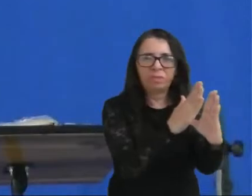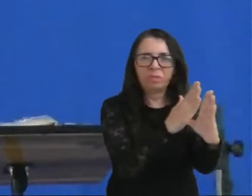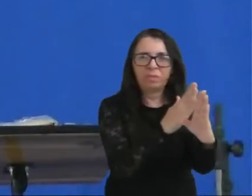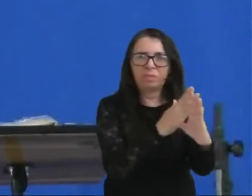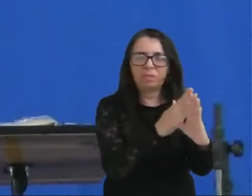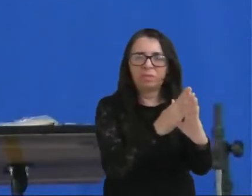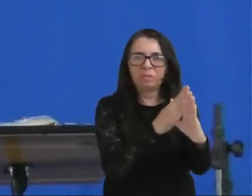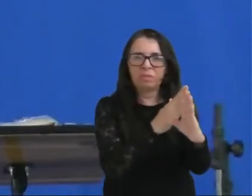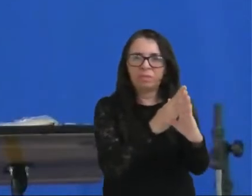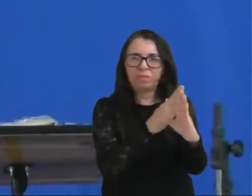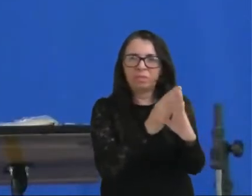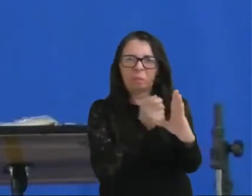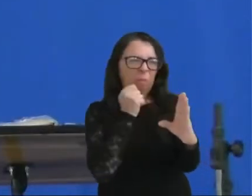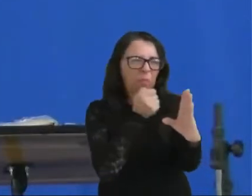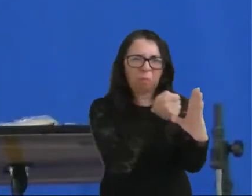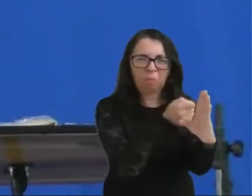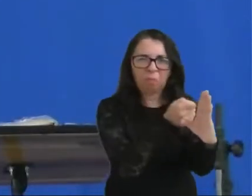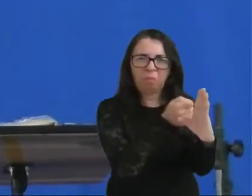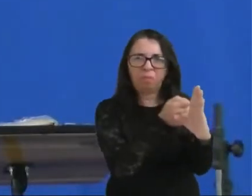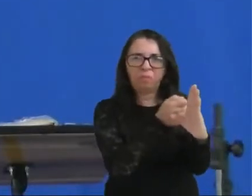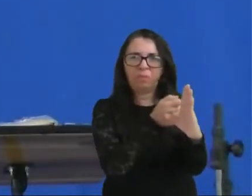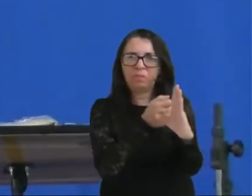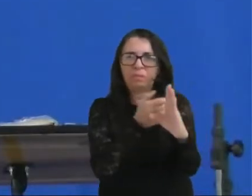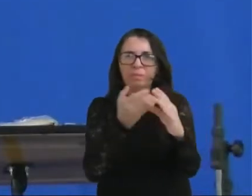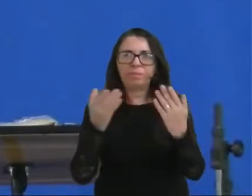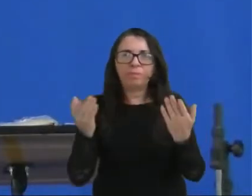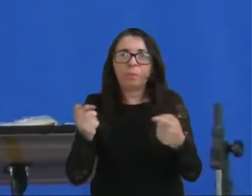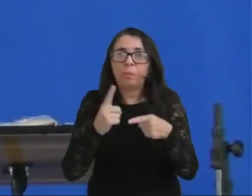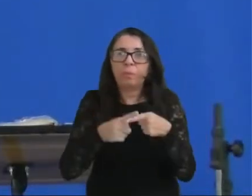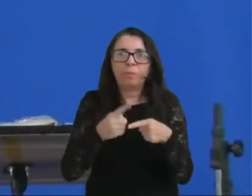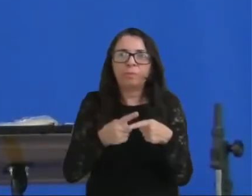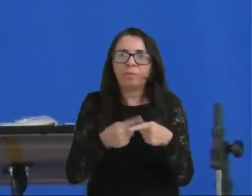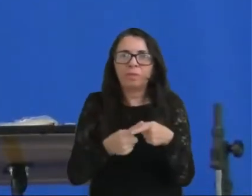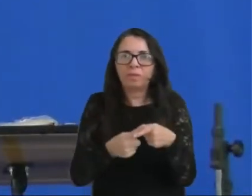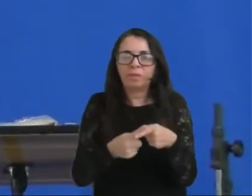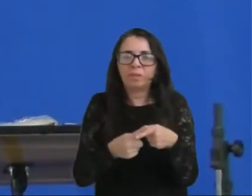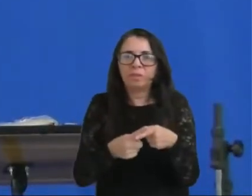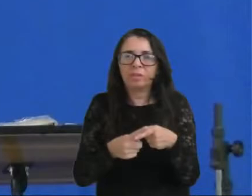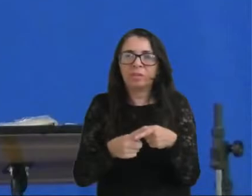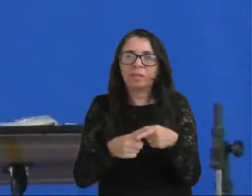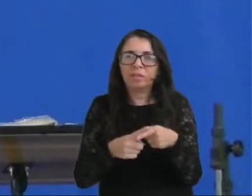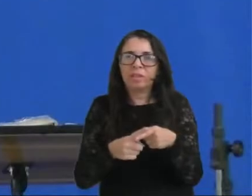ouvir as orientações deixadas por Deus.